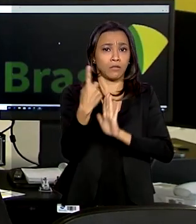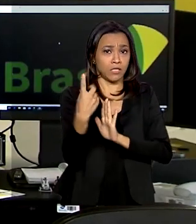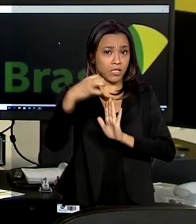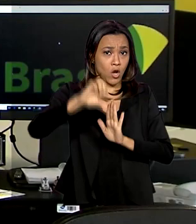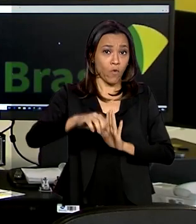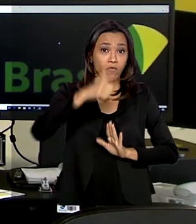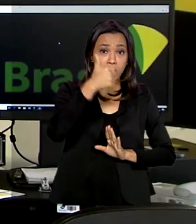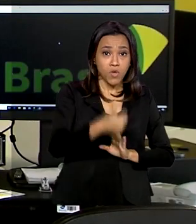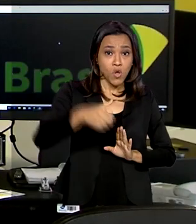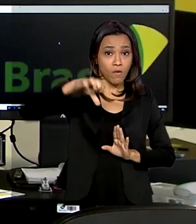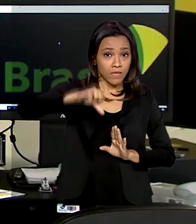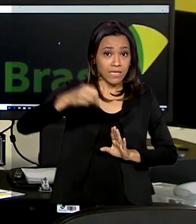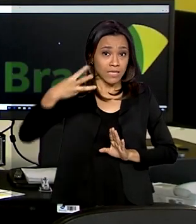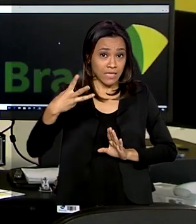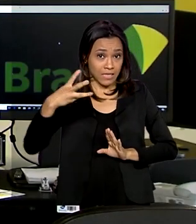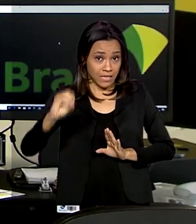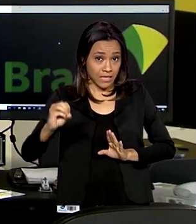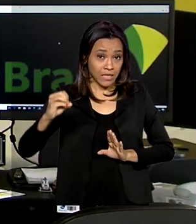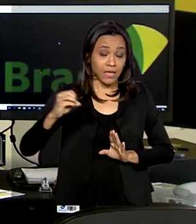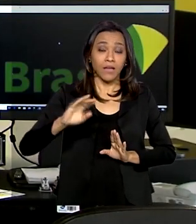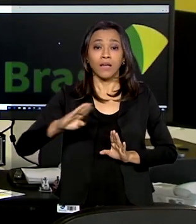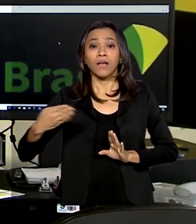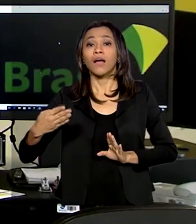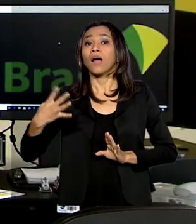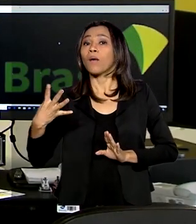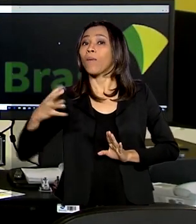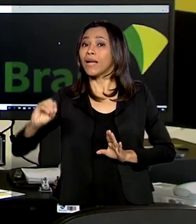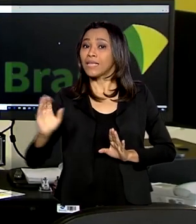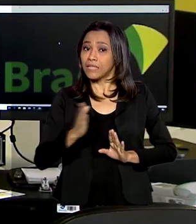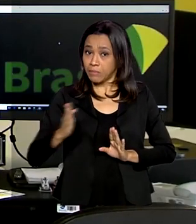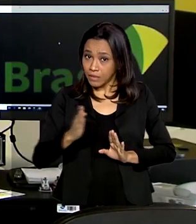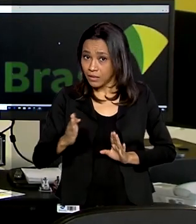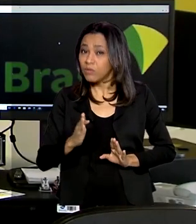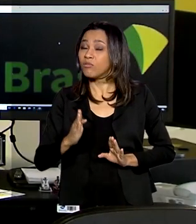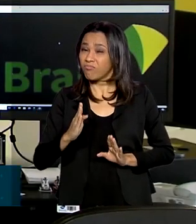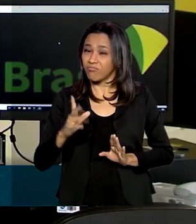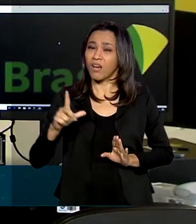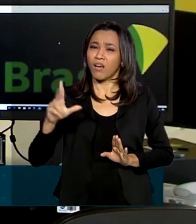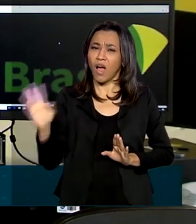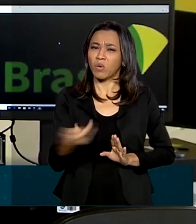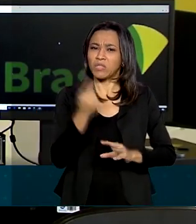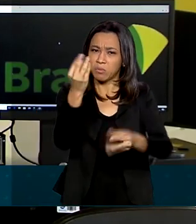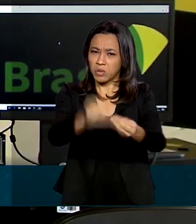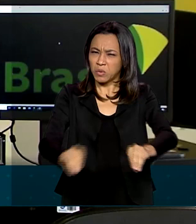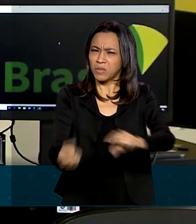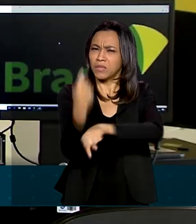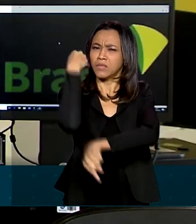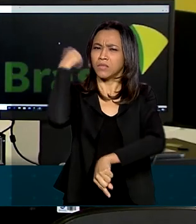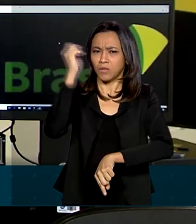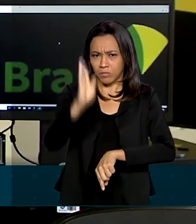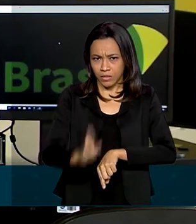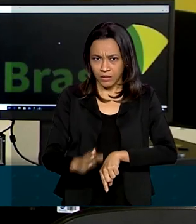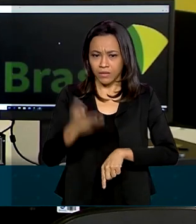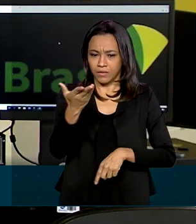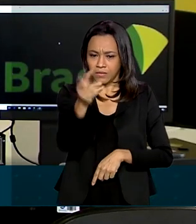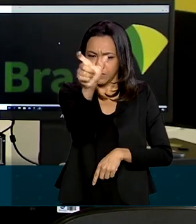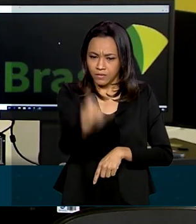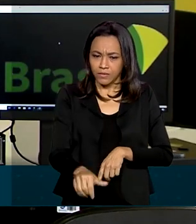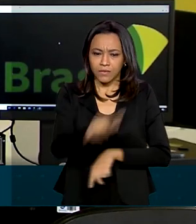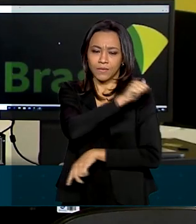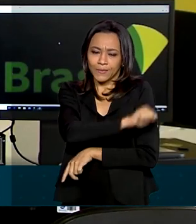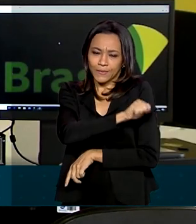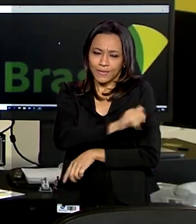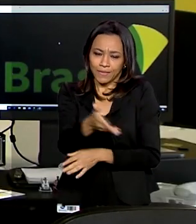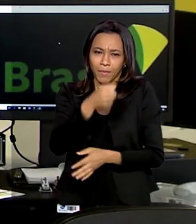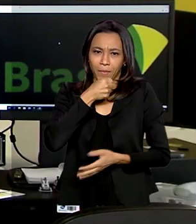de 1930 e 1940, já causou grandes perdas às lavouras de arroz. Do Rio de Janeiro, Cláudia